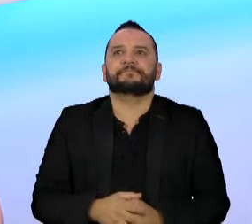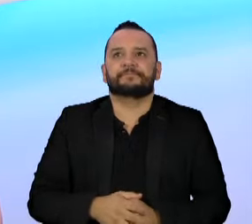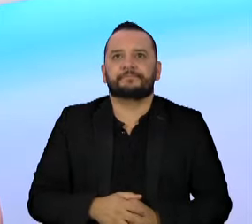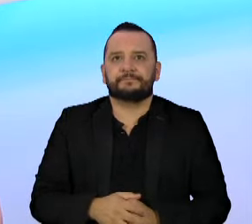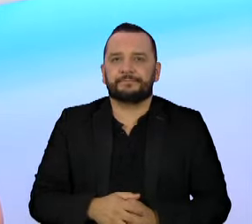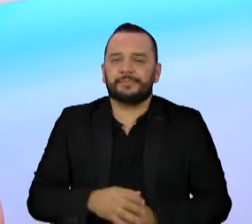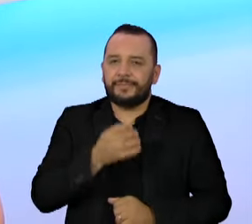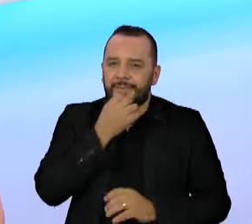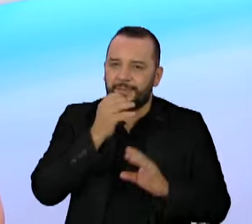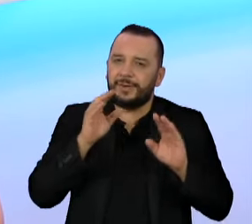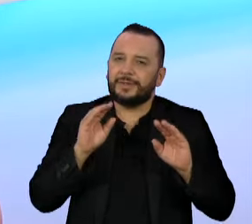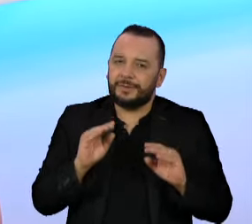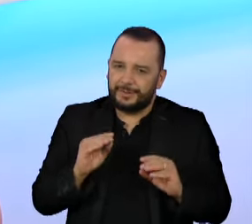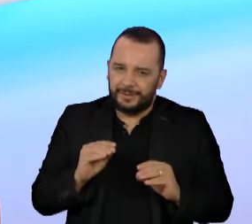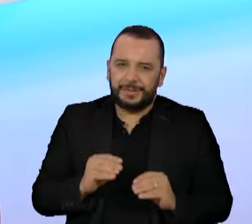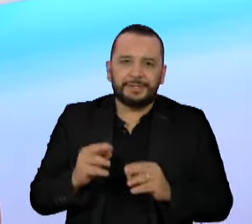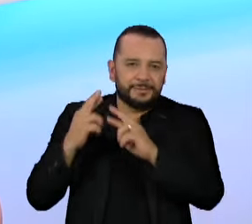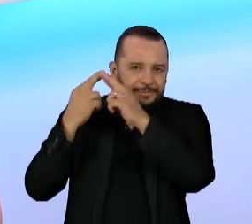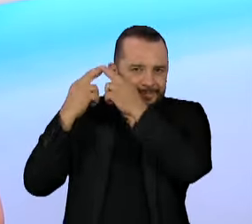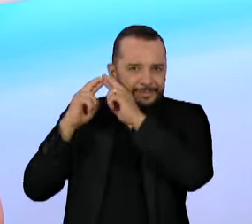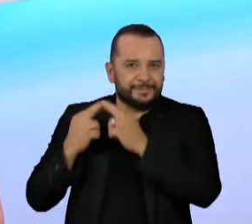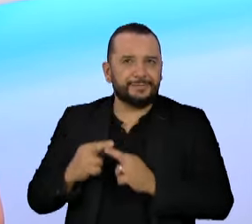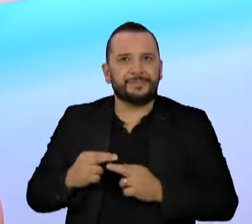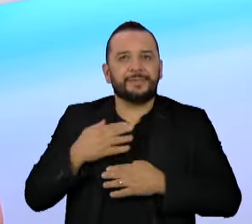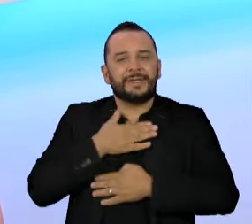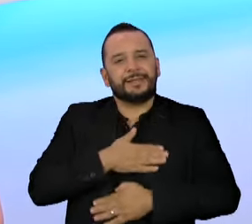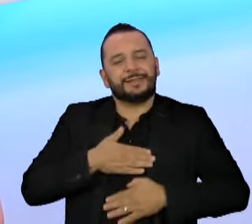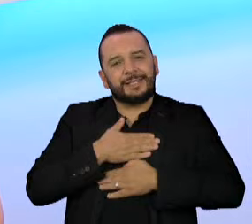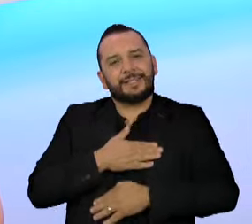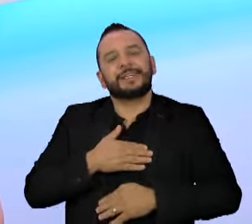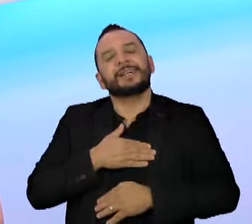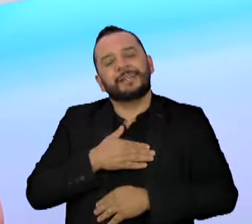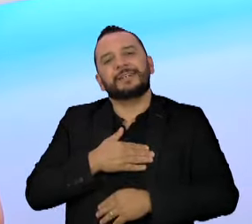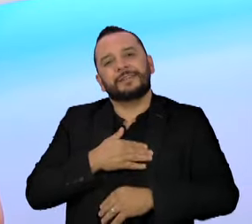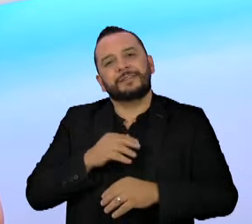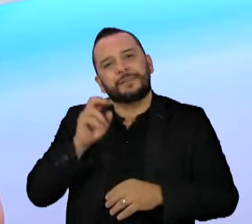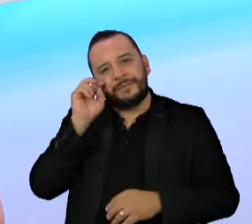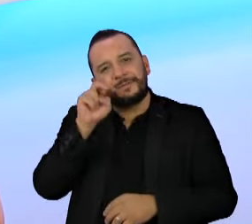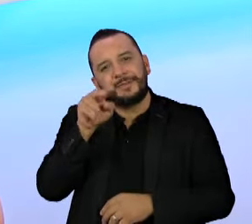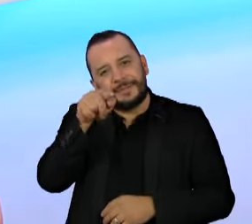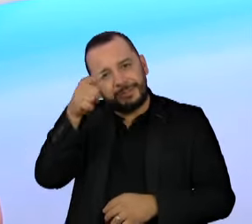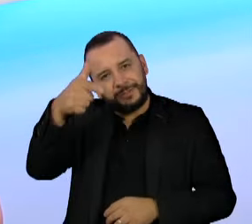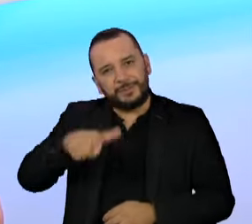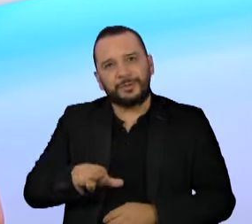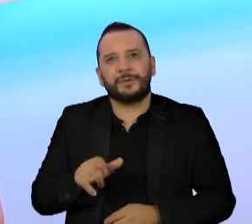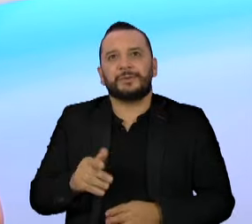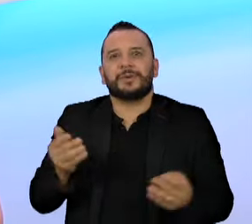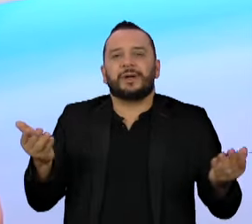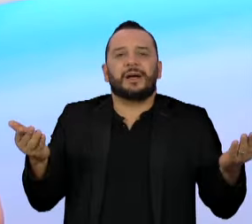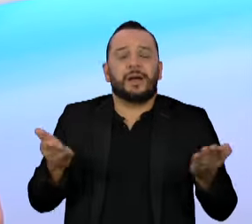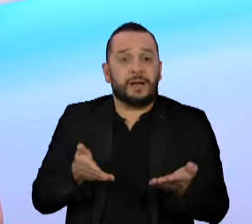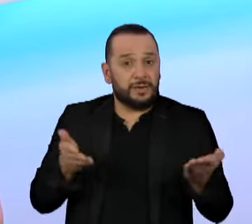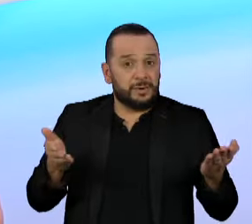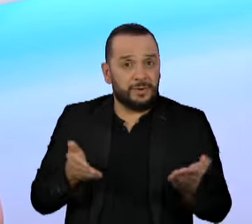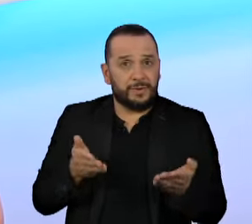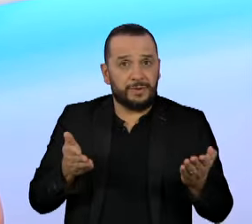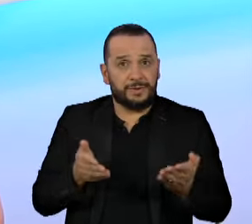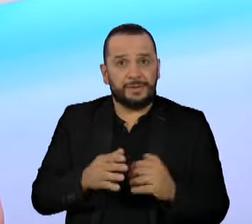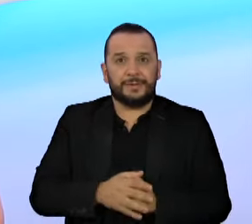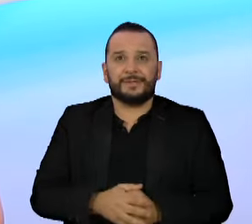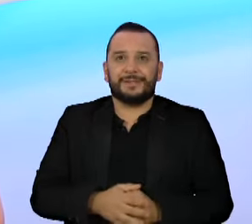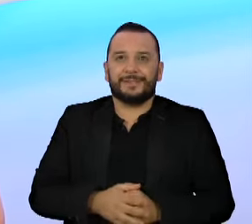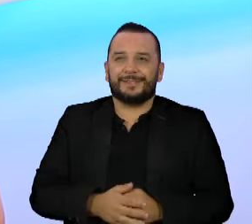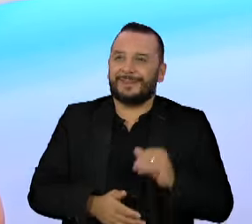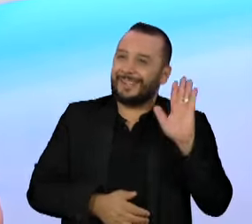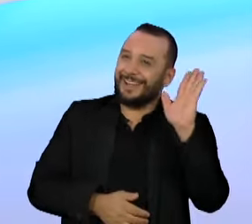Boa noite, Mamanda. É prazer revê-la. Eu queria pegar um gancho na pergunta das minhas